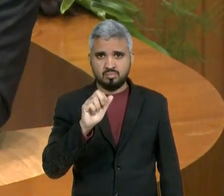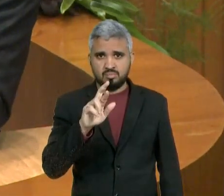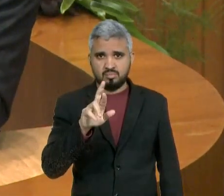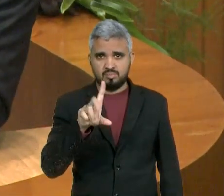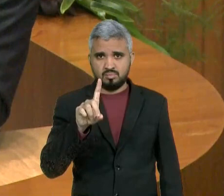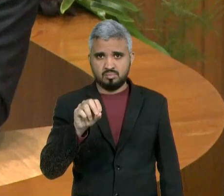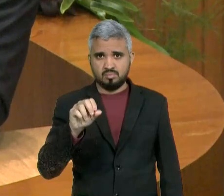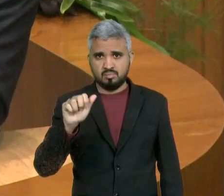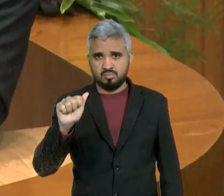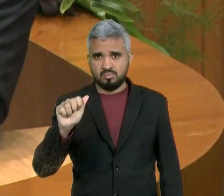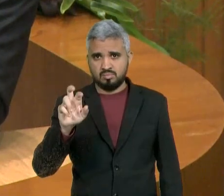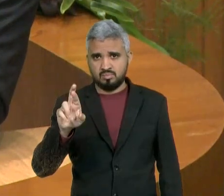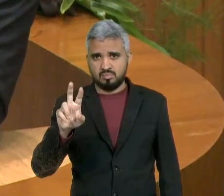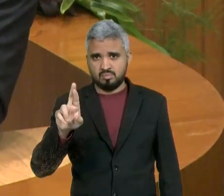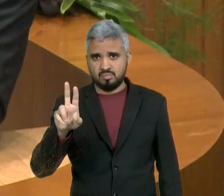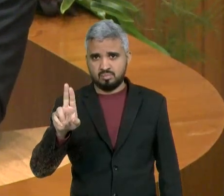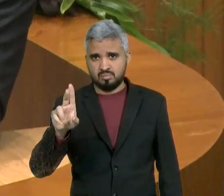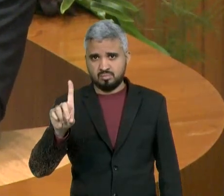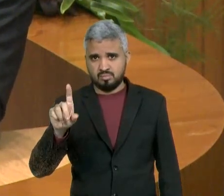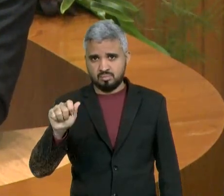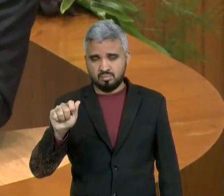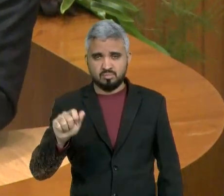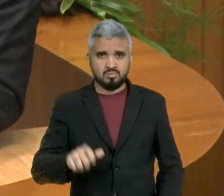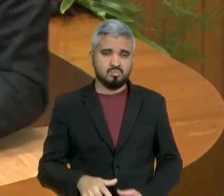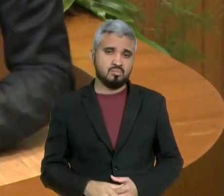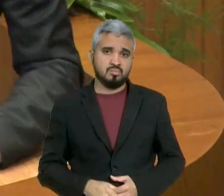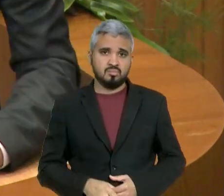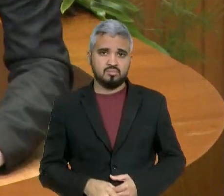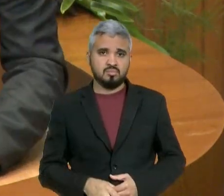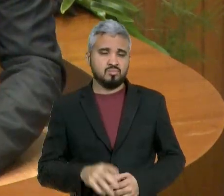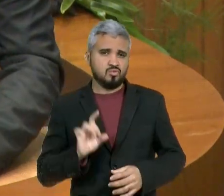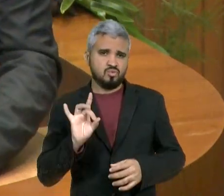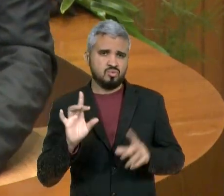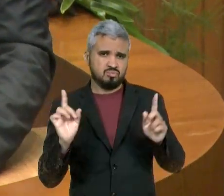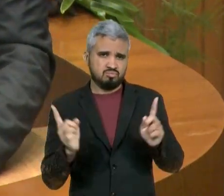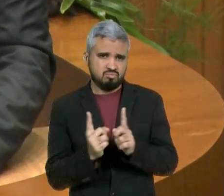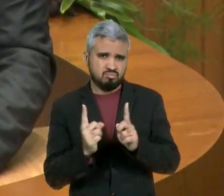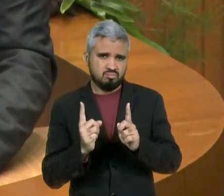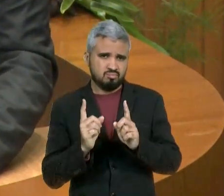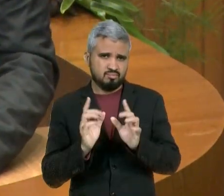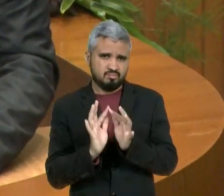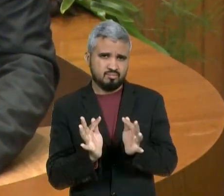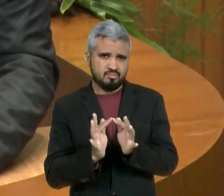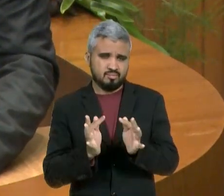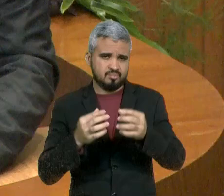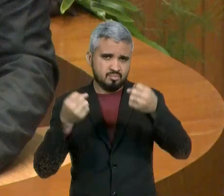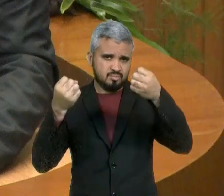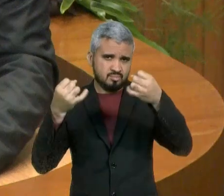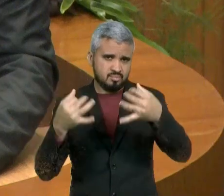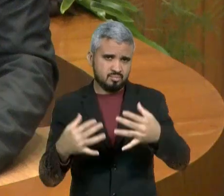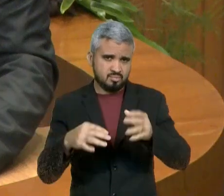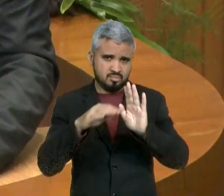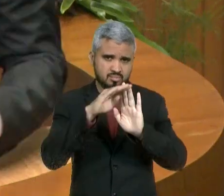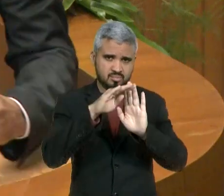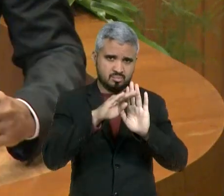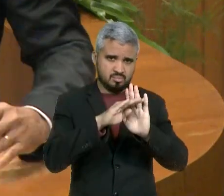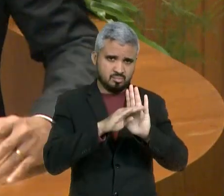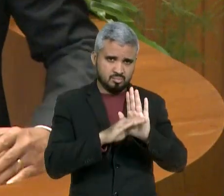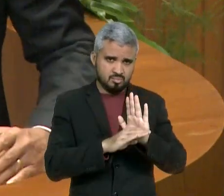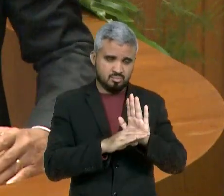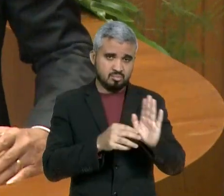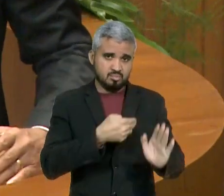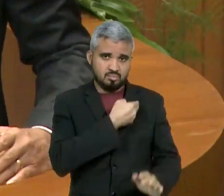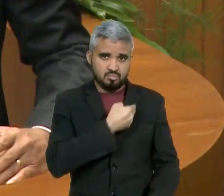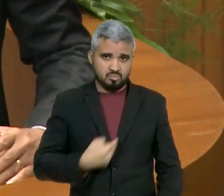registro sobre um importante programa de governo, do governo federal, do governo